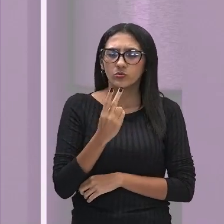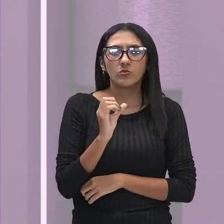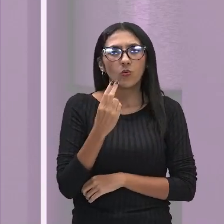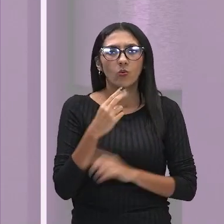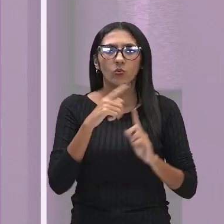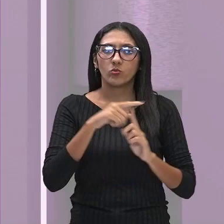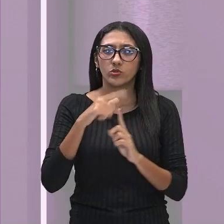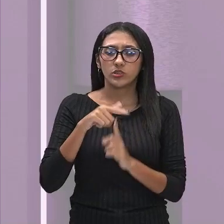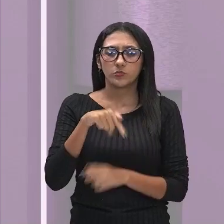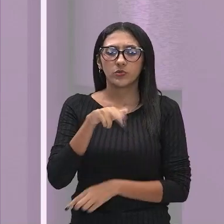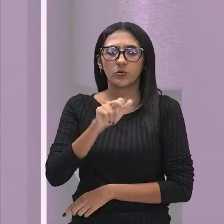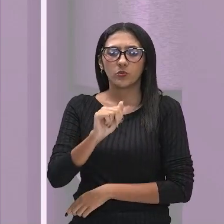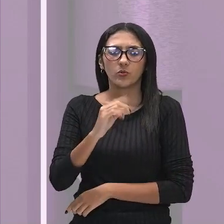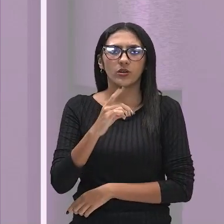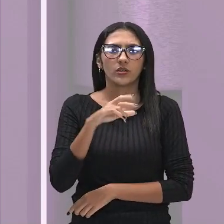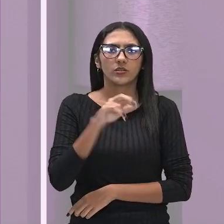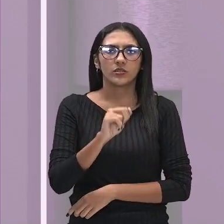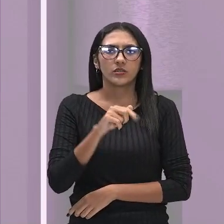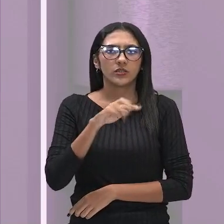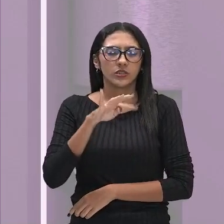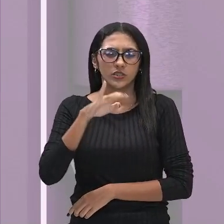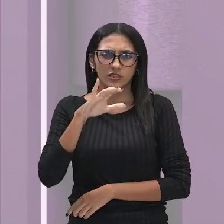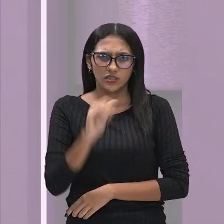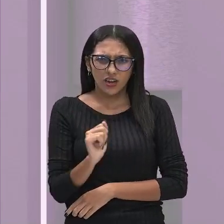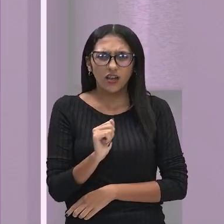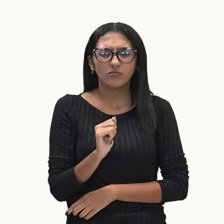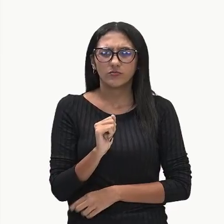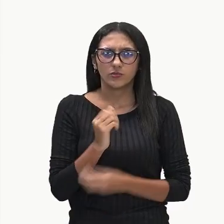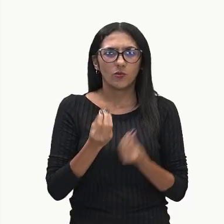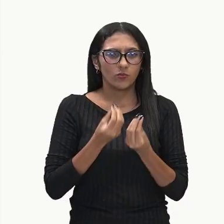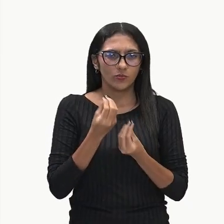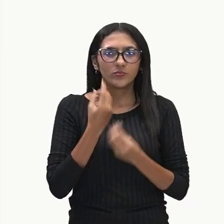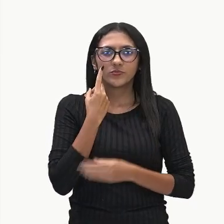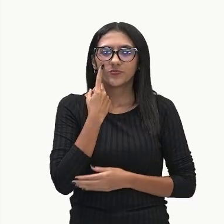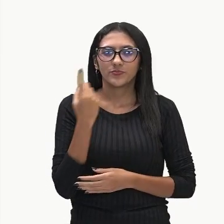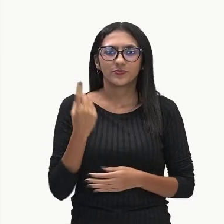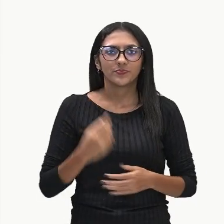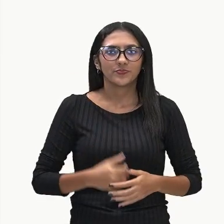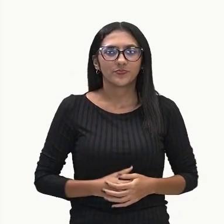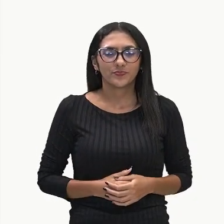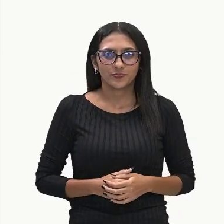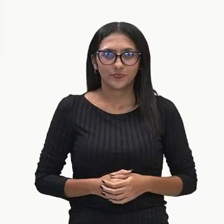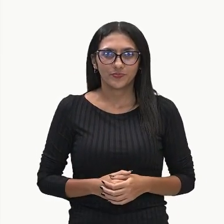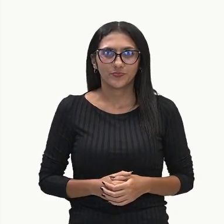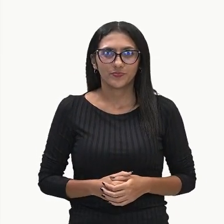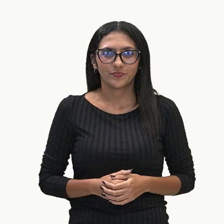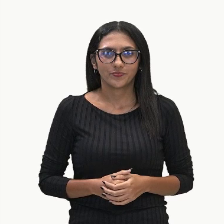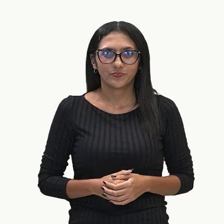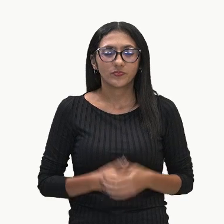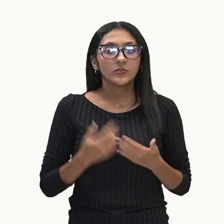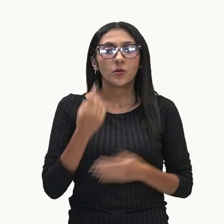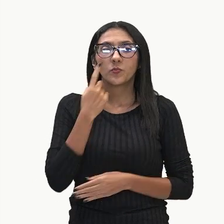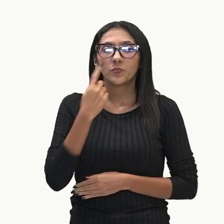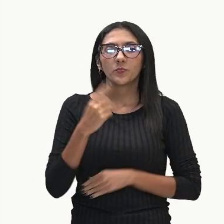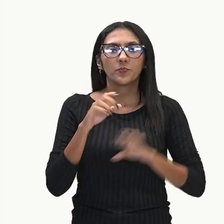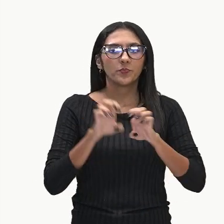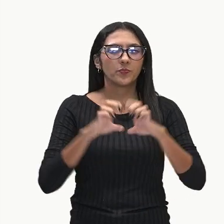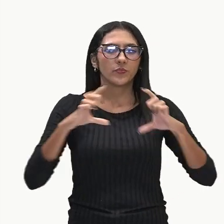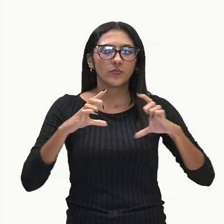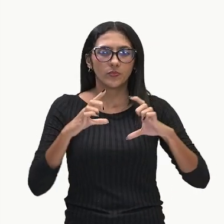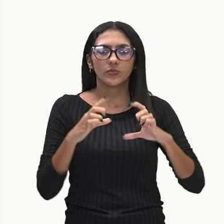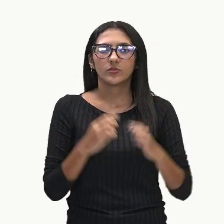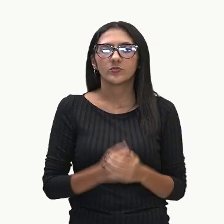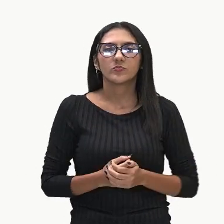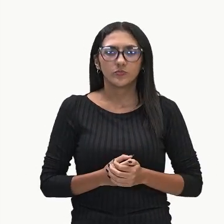quadrática, quais são as suas características? De olho na tela. Observe aí que equação do segundo grau ou